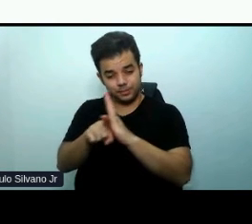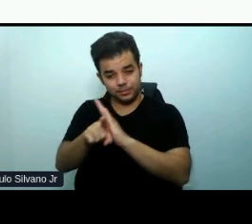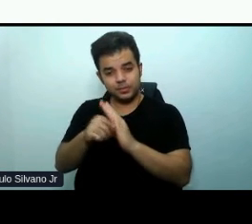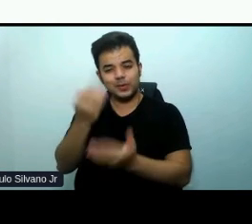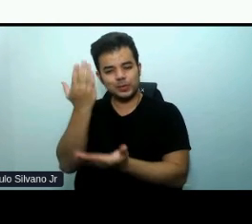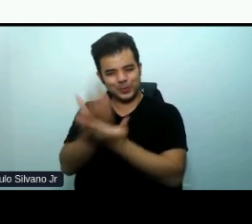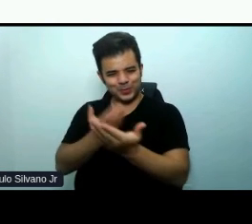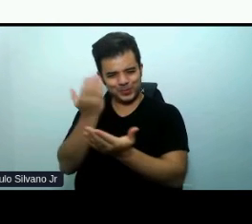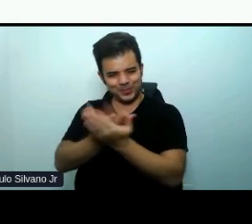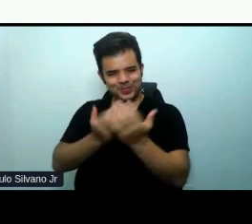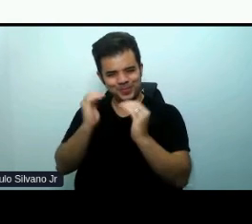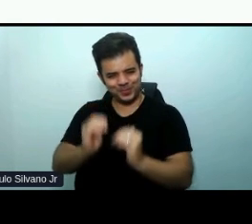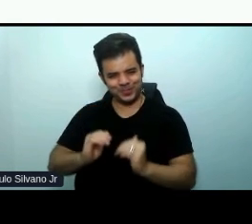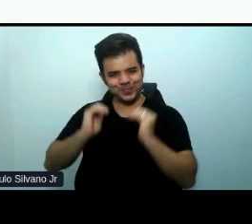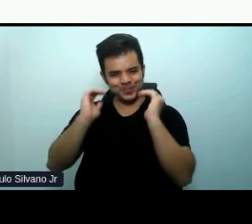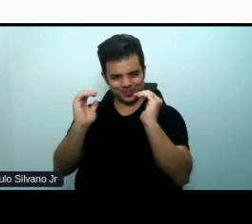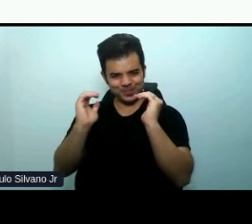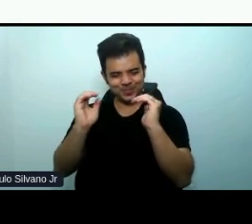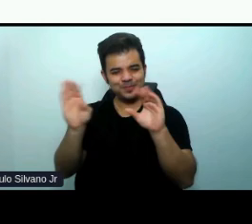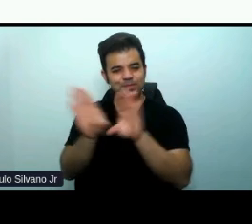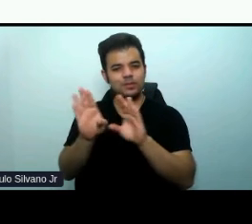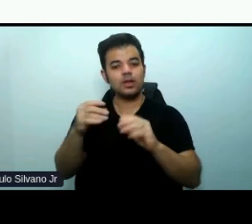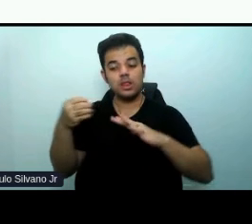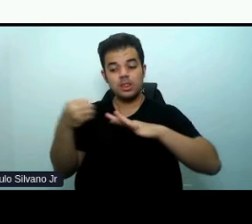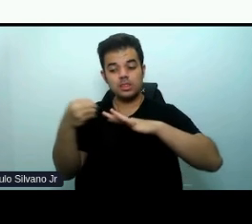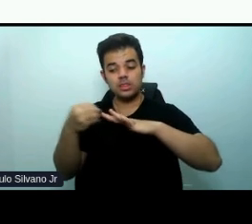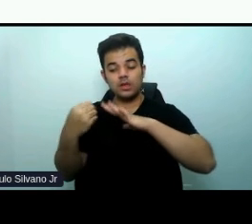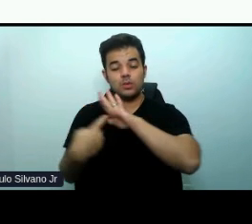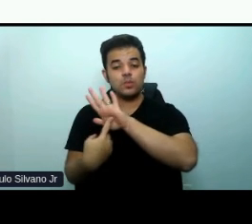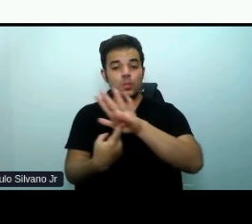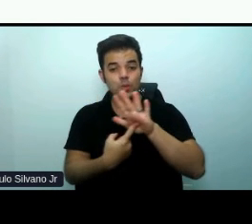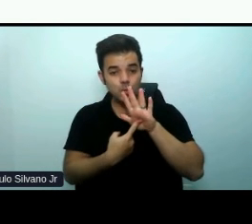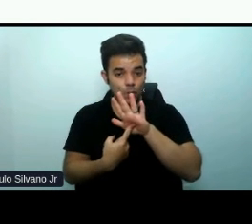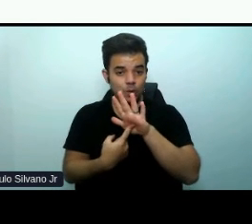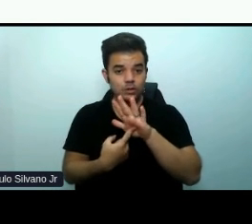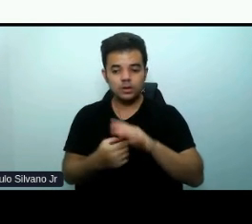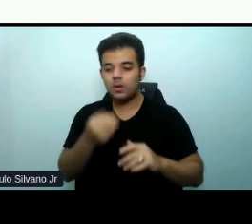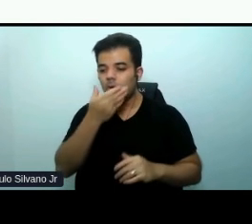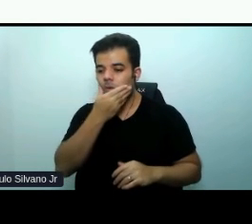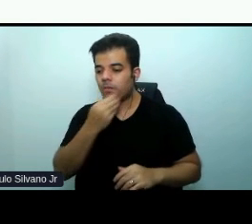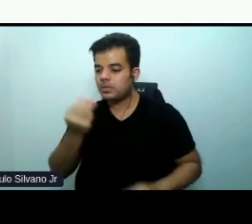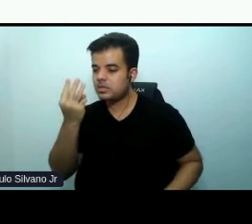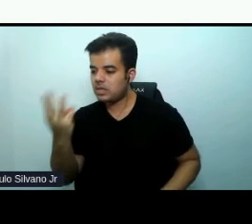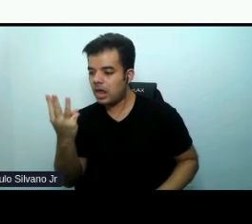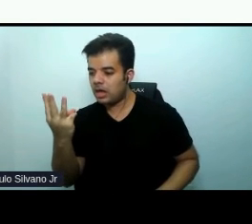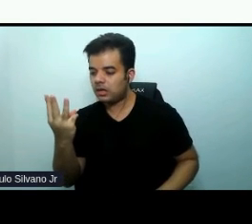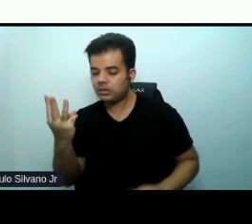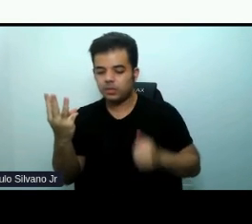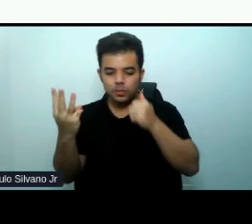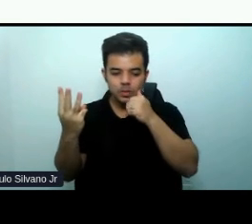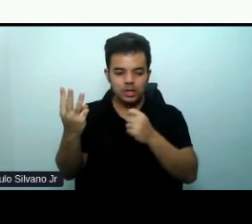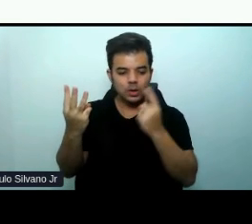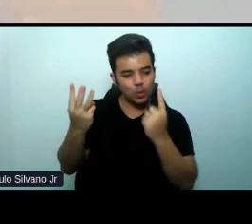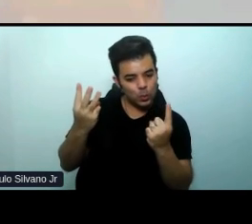Superior, eles deram os dados de que a proporção é de 3 homens para cada mulher.